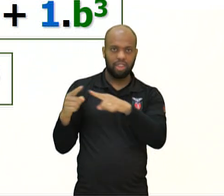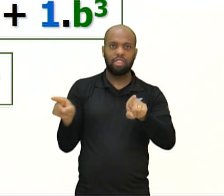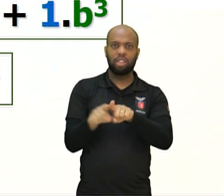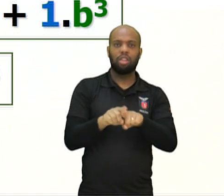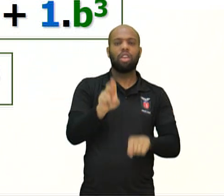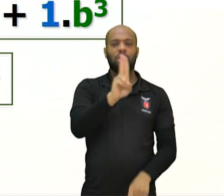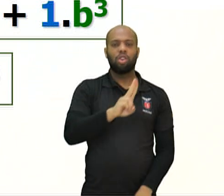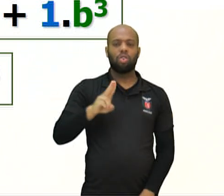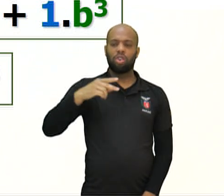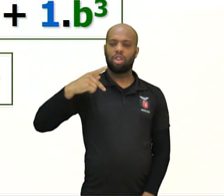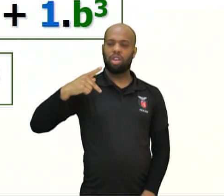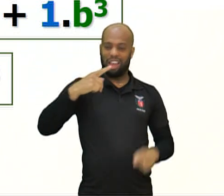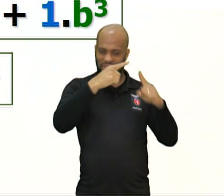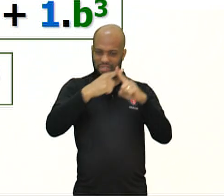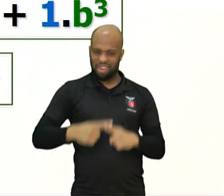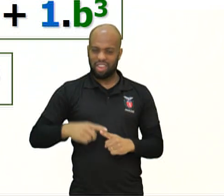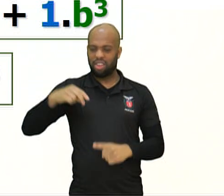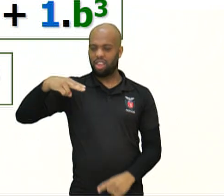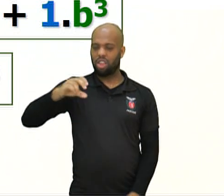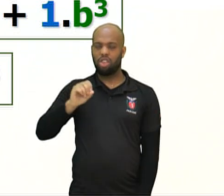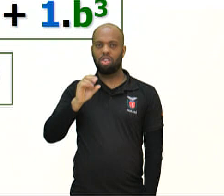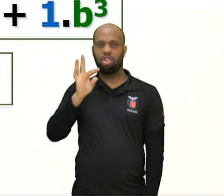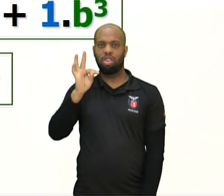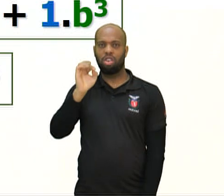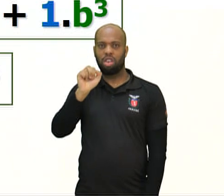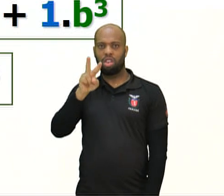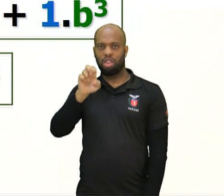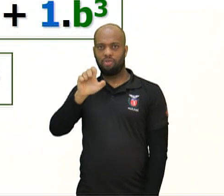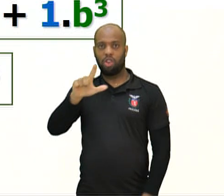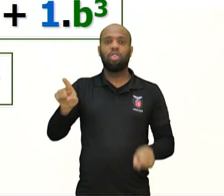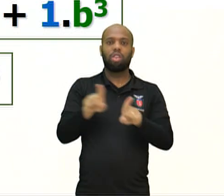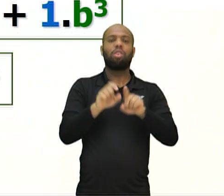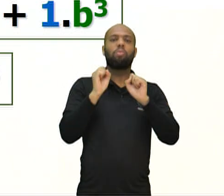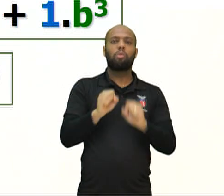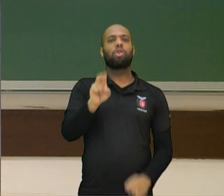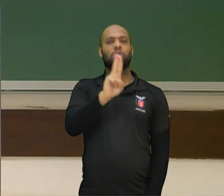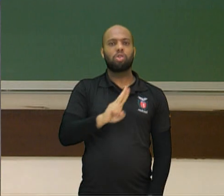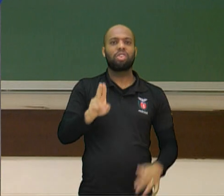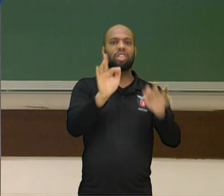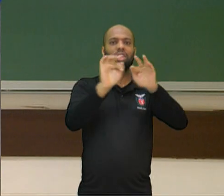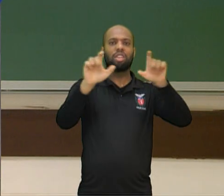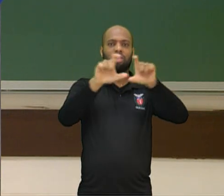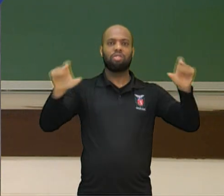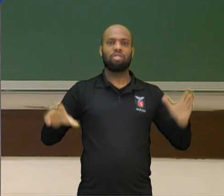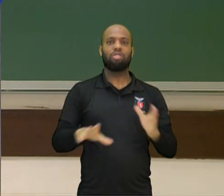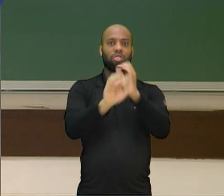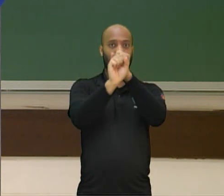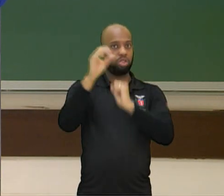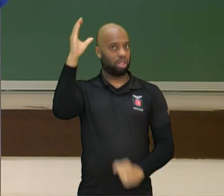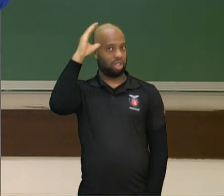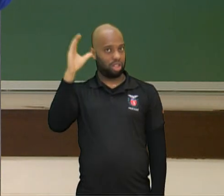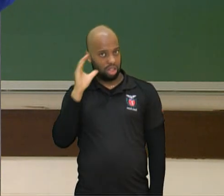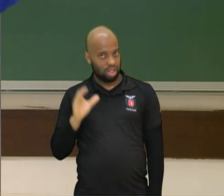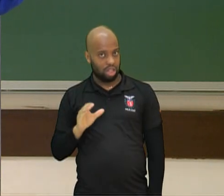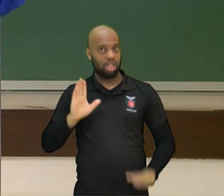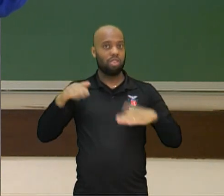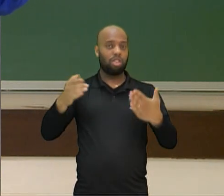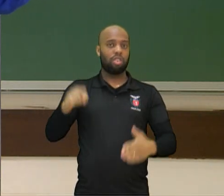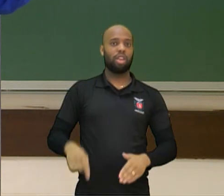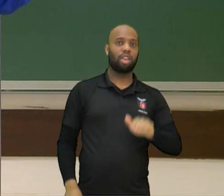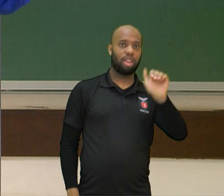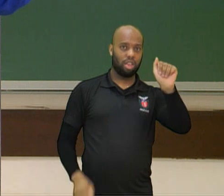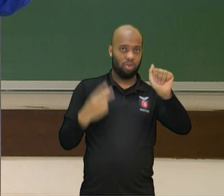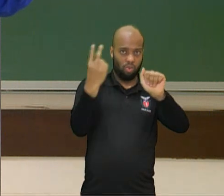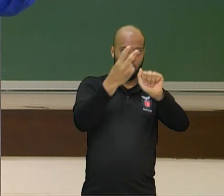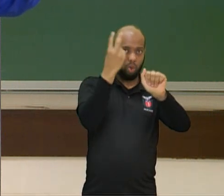produtos notáveis e também podemos usar o binômio de Newton, que vai nos resultar em A ao quadrado mais